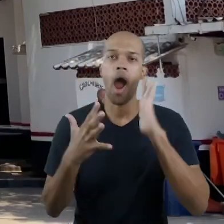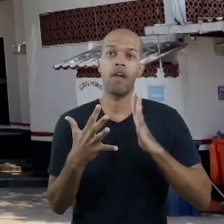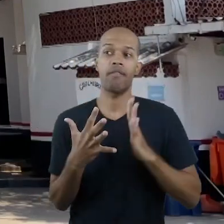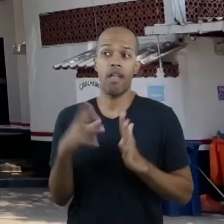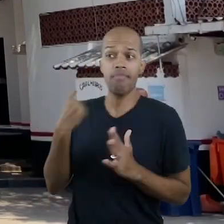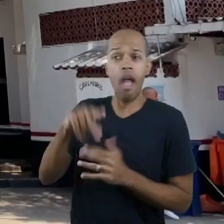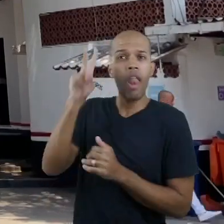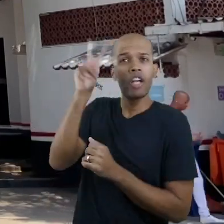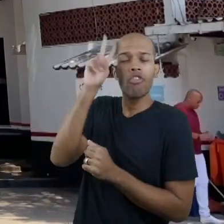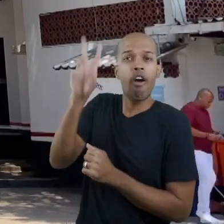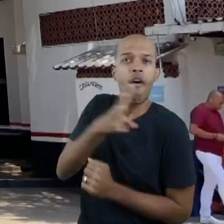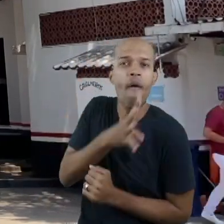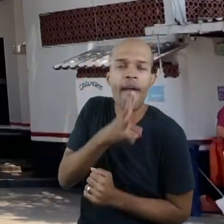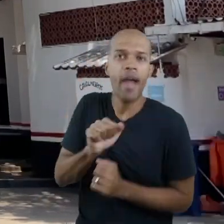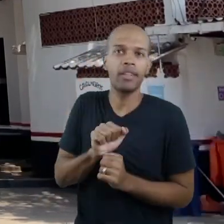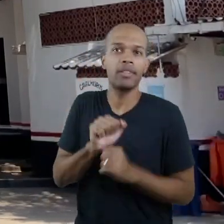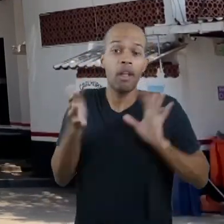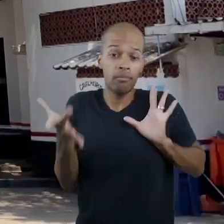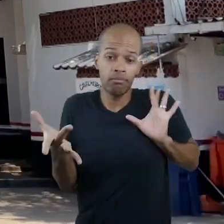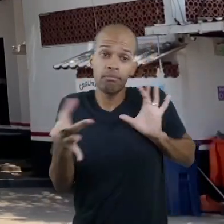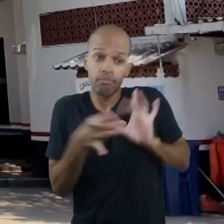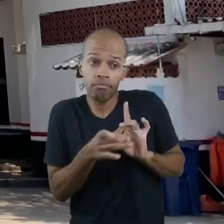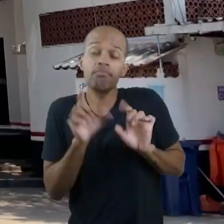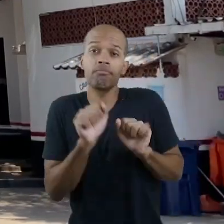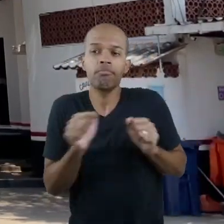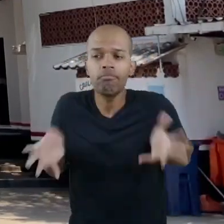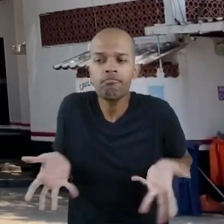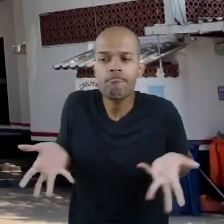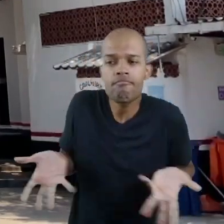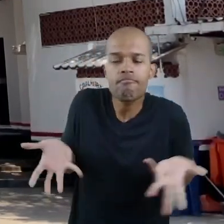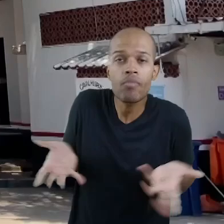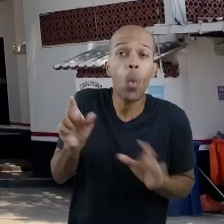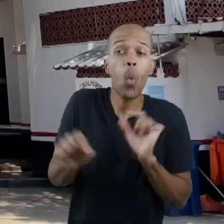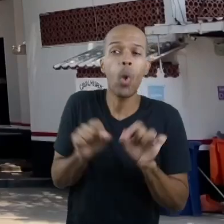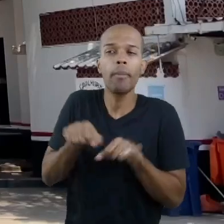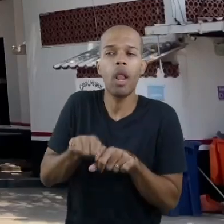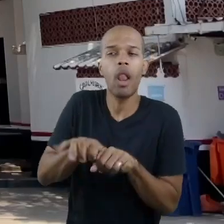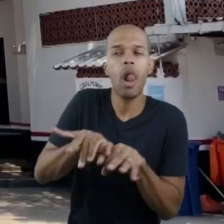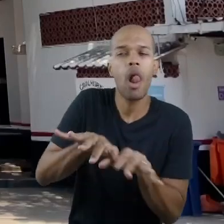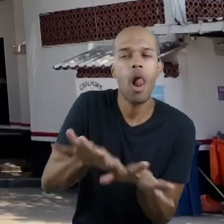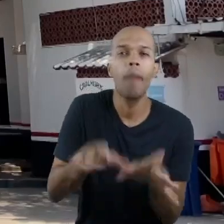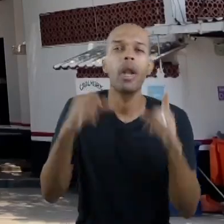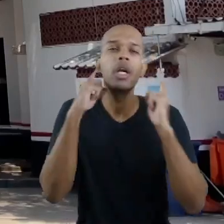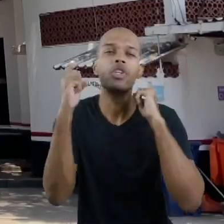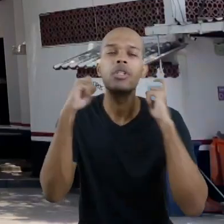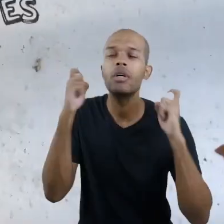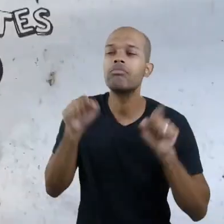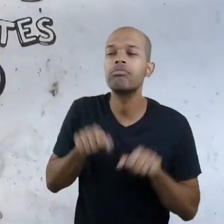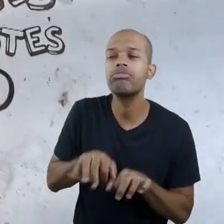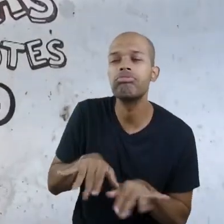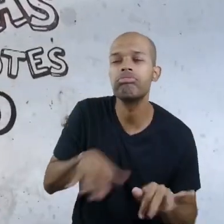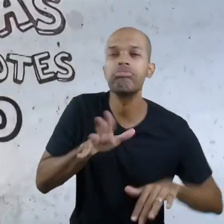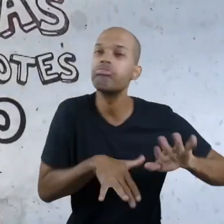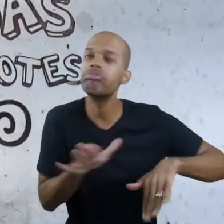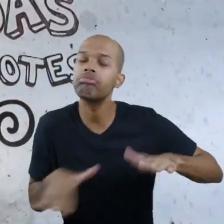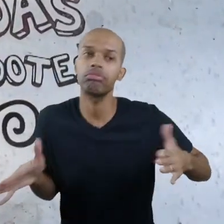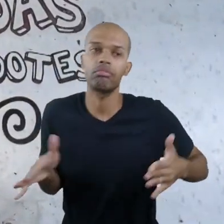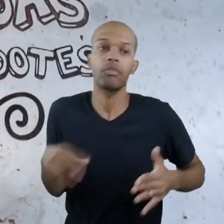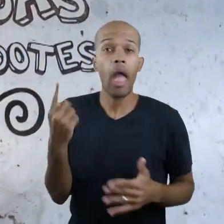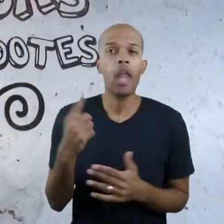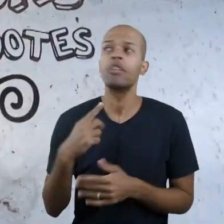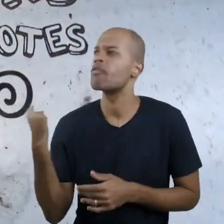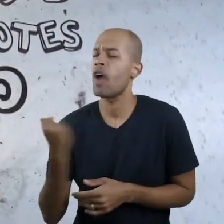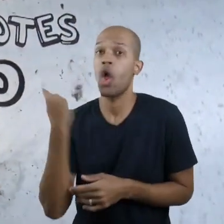conhecem a história do Cacique de Ramos, que estão ligados na contribuição que o Cacique de Ramos deu para a sonoridade do Rio de Janeiro,